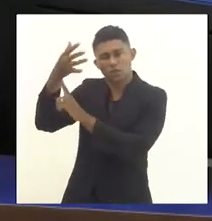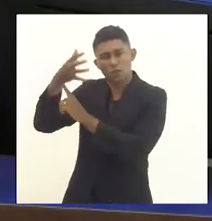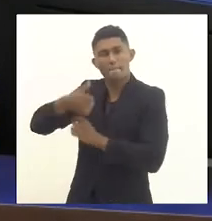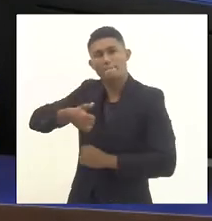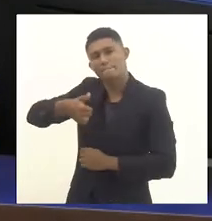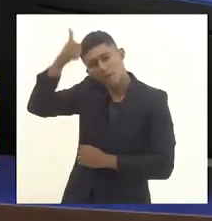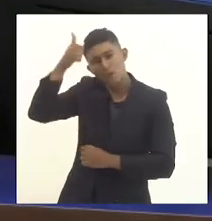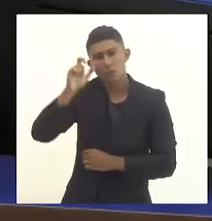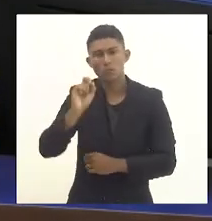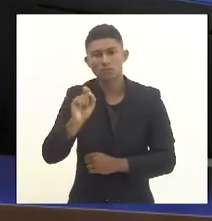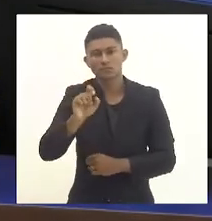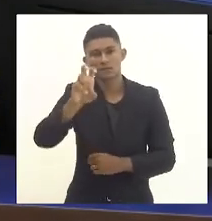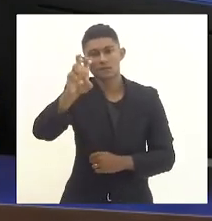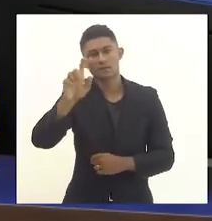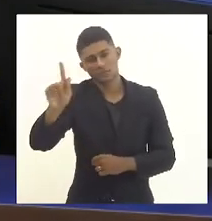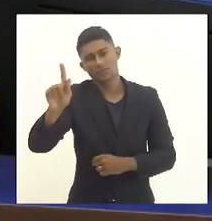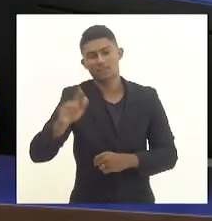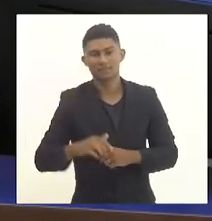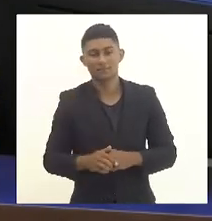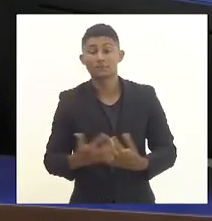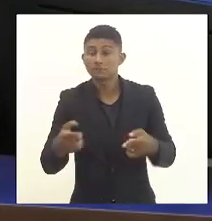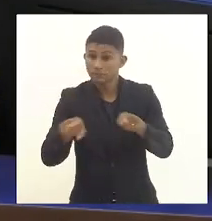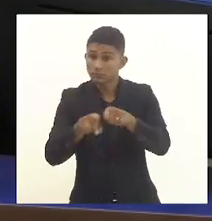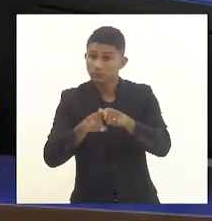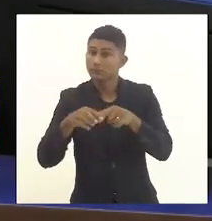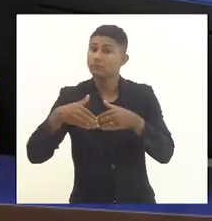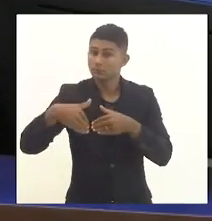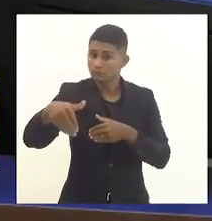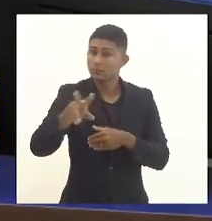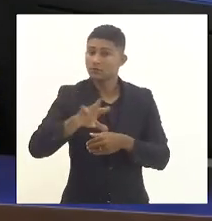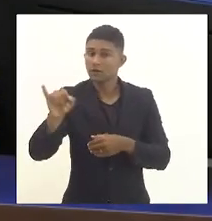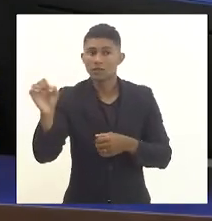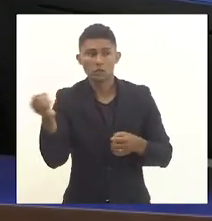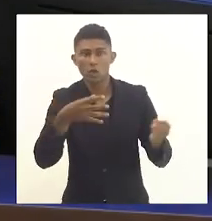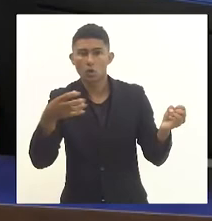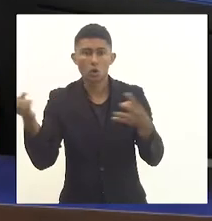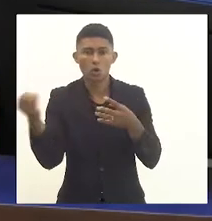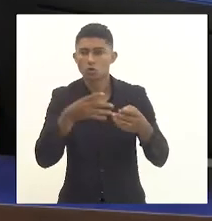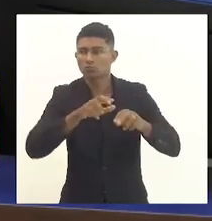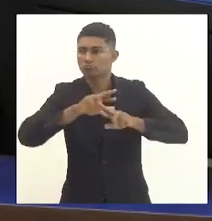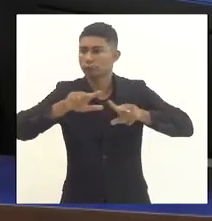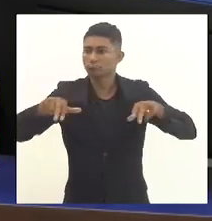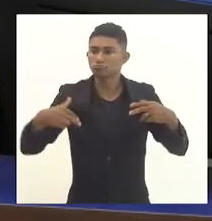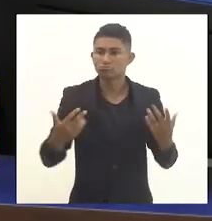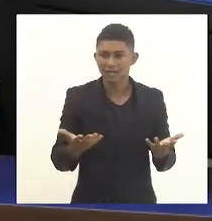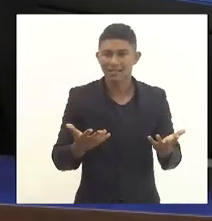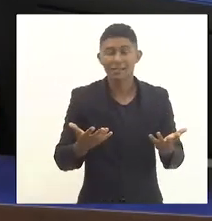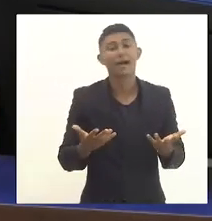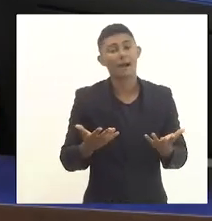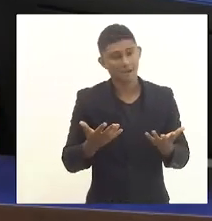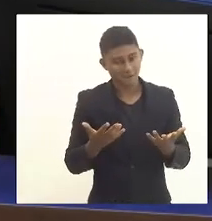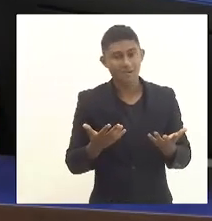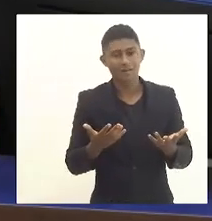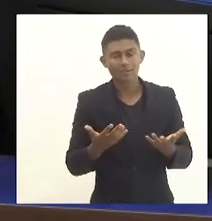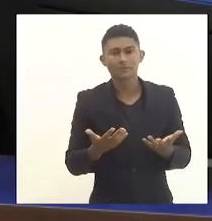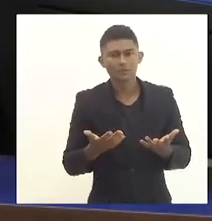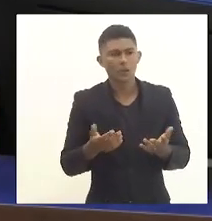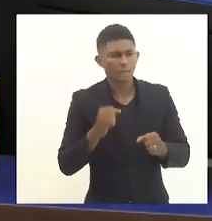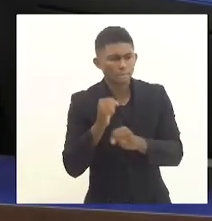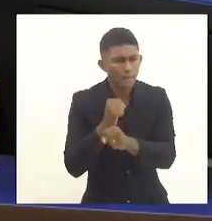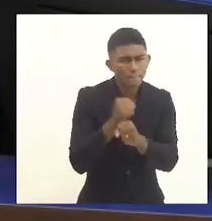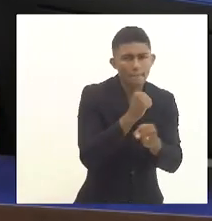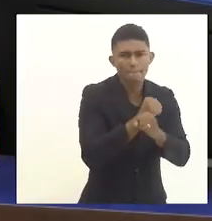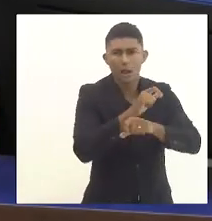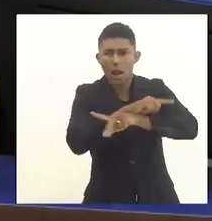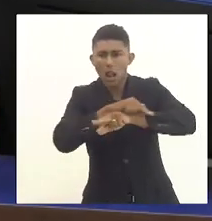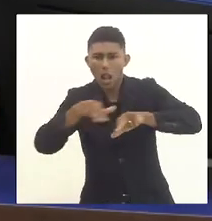5G e todas as inovações que vão vir, né, depois de instalação, da instalação e da democratização